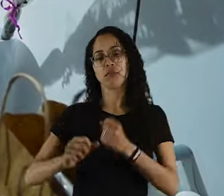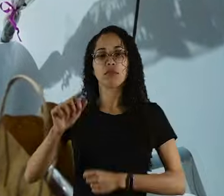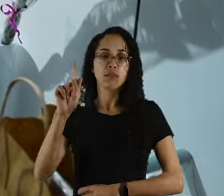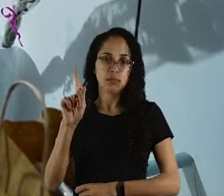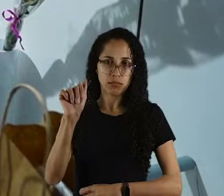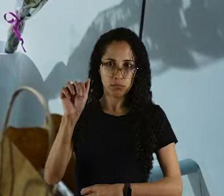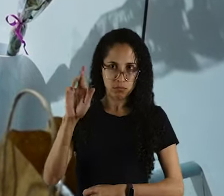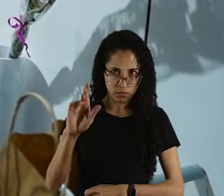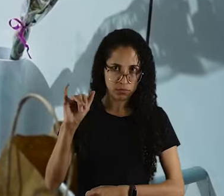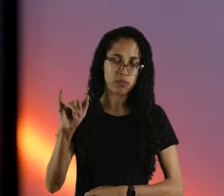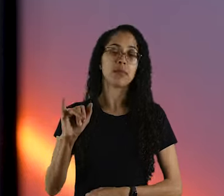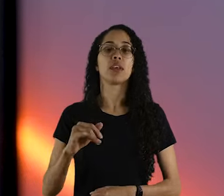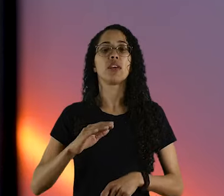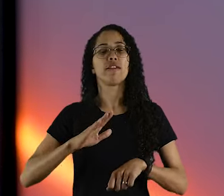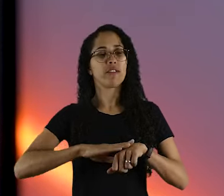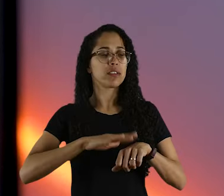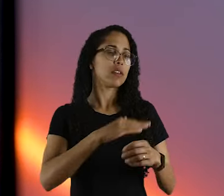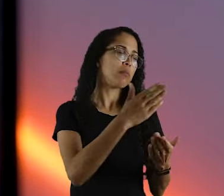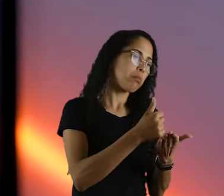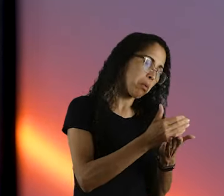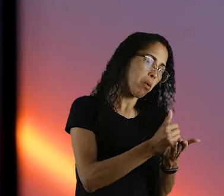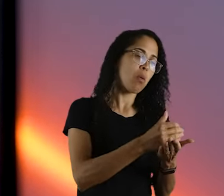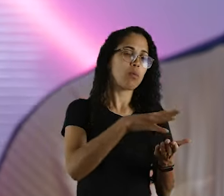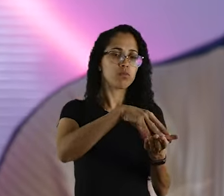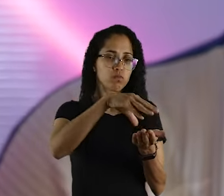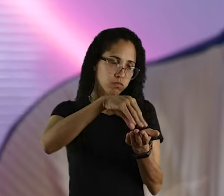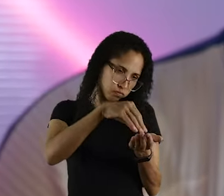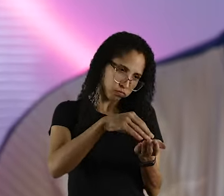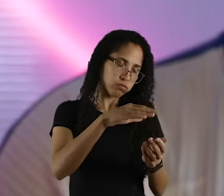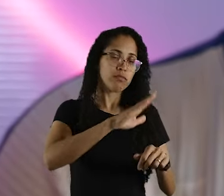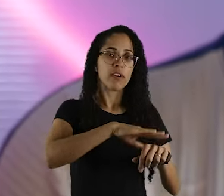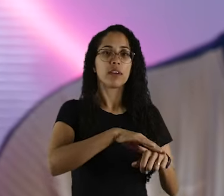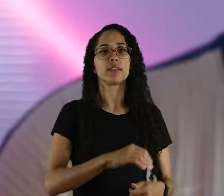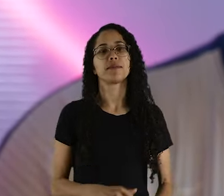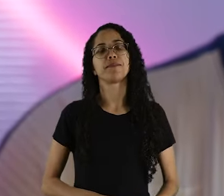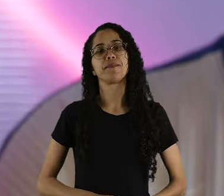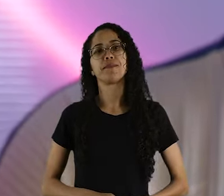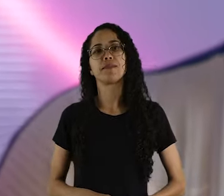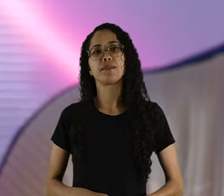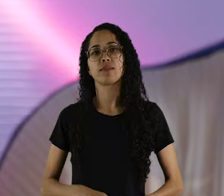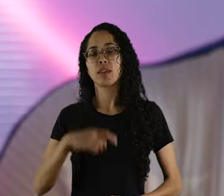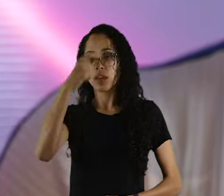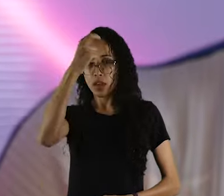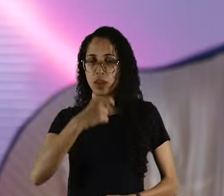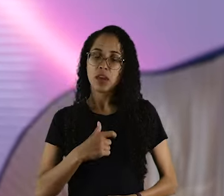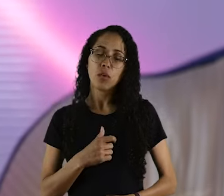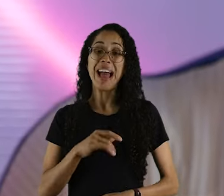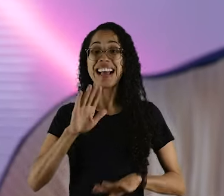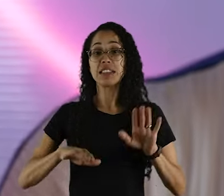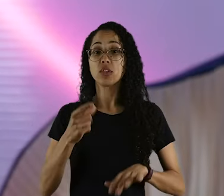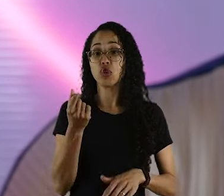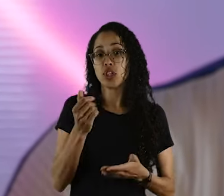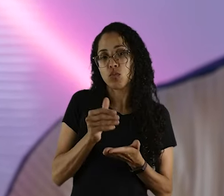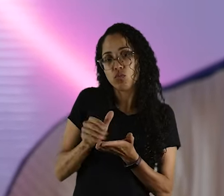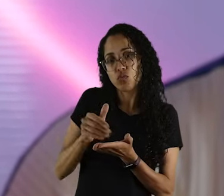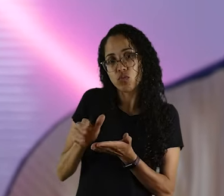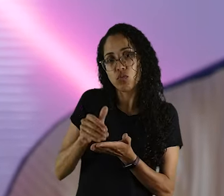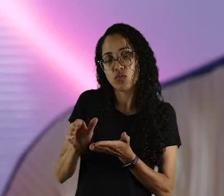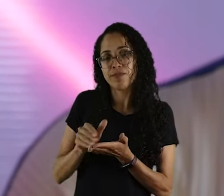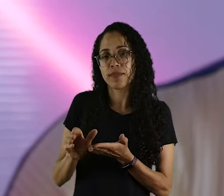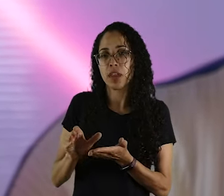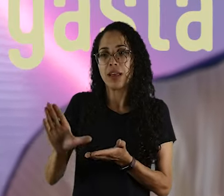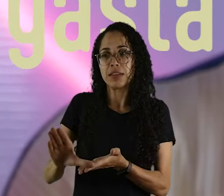Eu trabalho com comida, faço bolo, salgados. E assim, o dinheiro que sobra, assim, às vezes, se